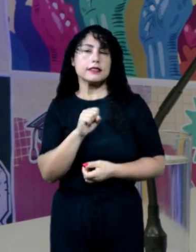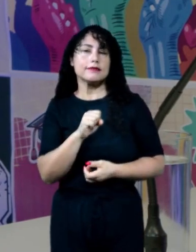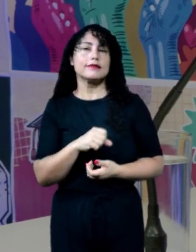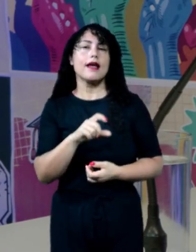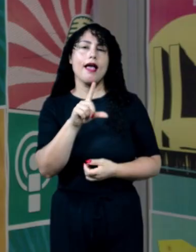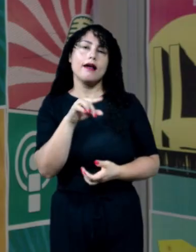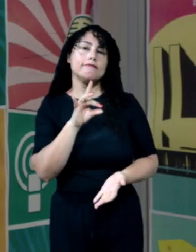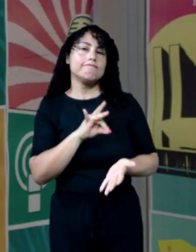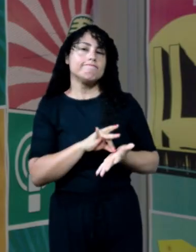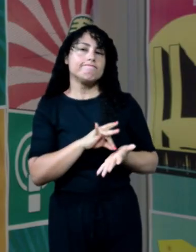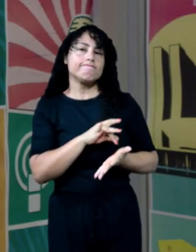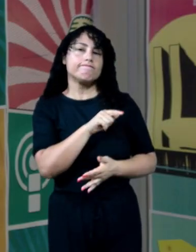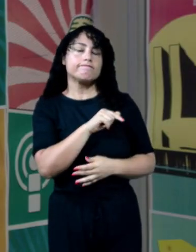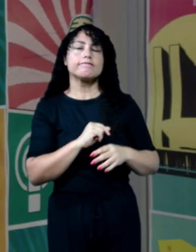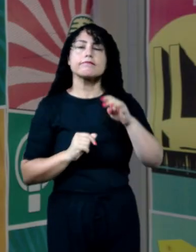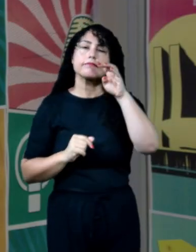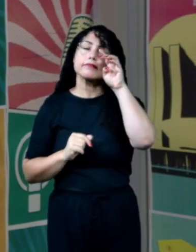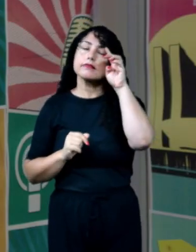De fato.